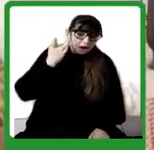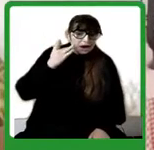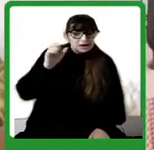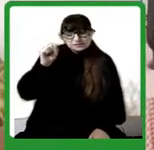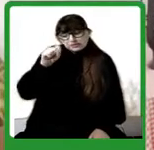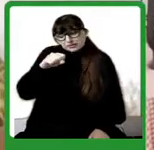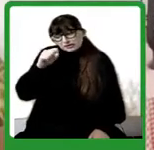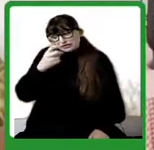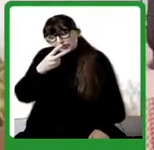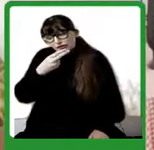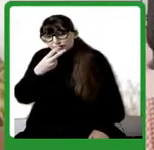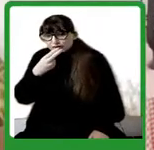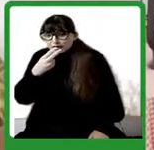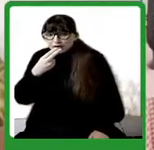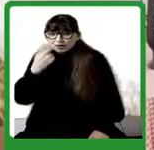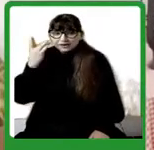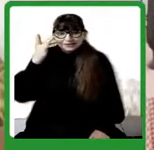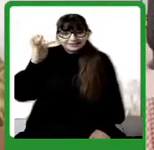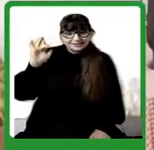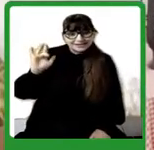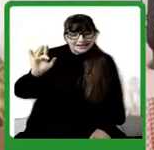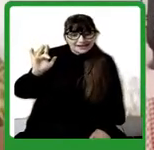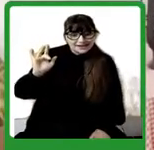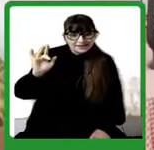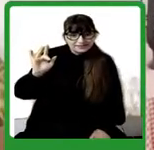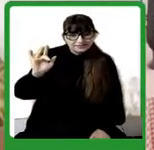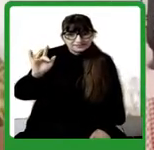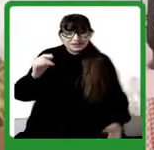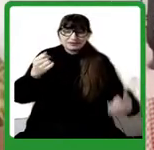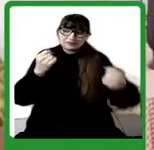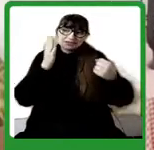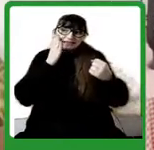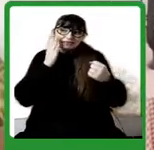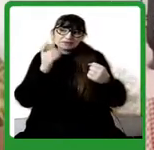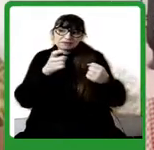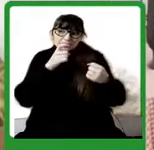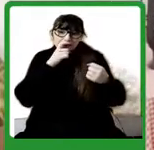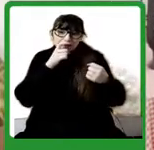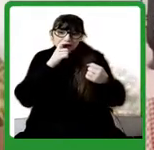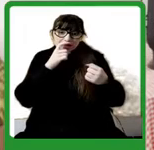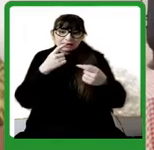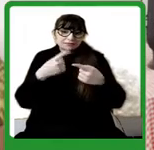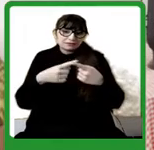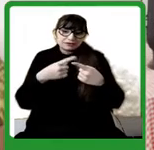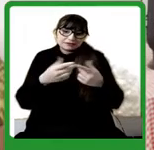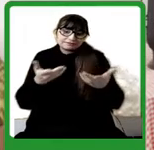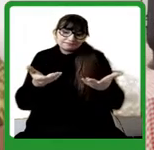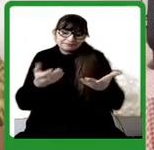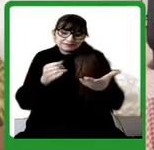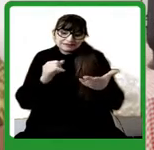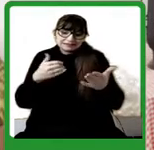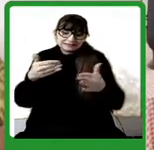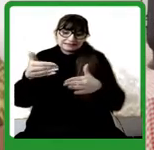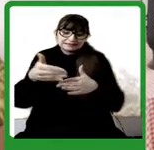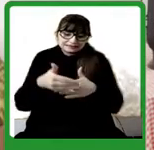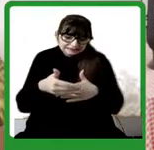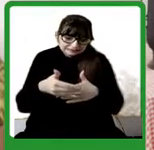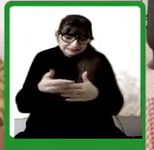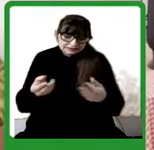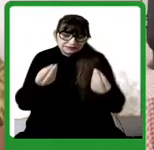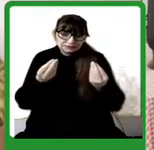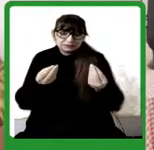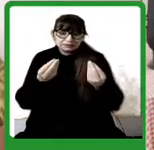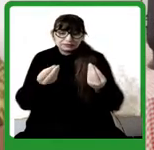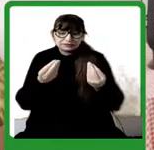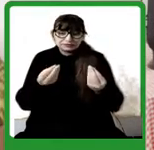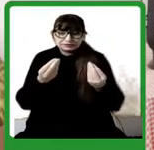Será que ela veio ou não? Ah, eu não sei, depende do meu pai, né? Porque é eles que tem que se virar. Daí, se ela não vir, também tem que ver com o meu pai. O seu Lúcio, então,